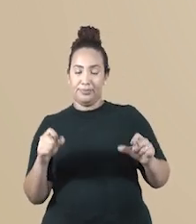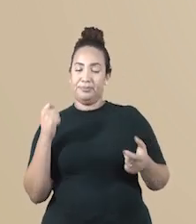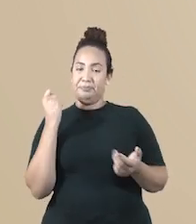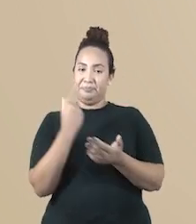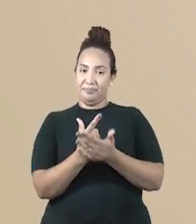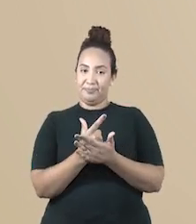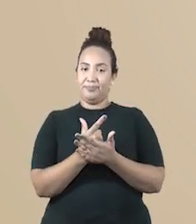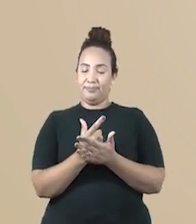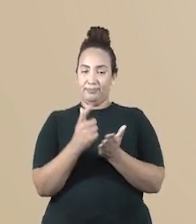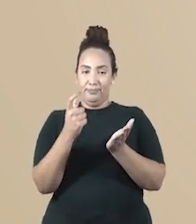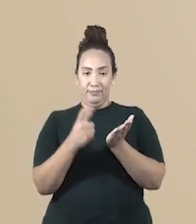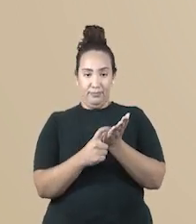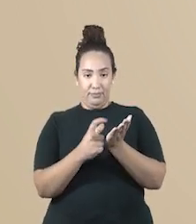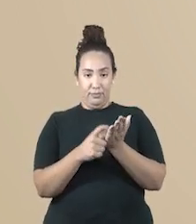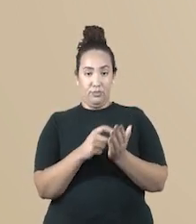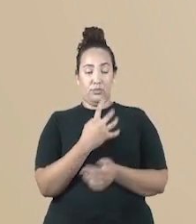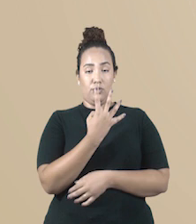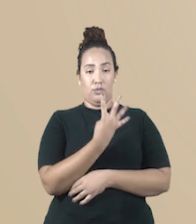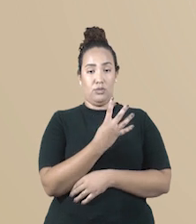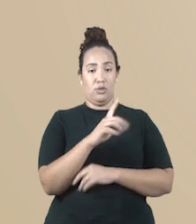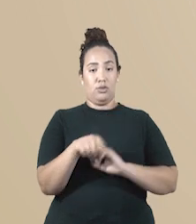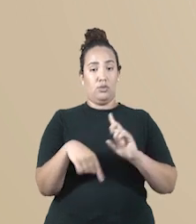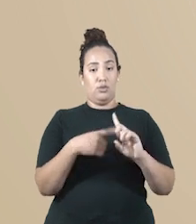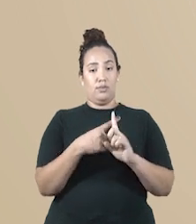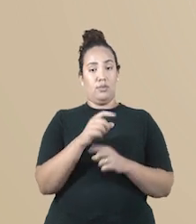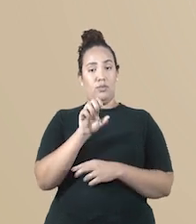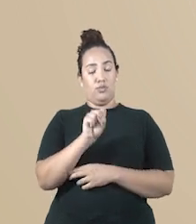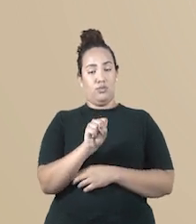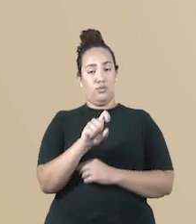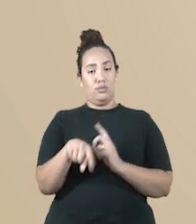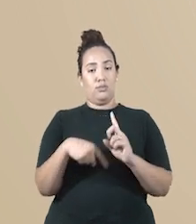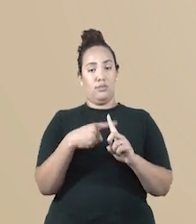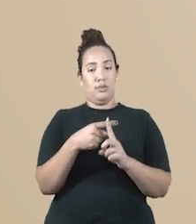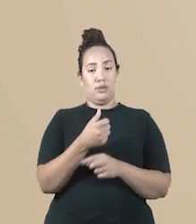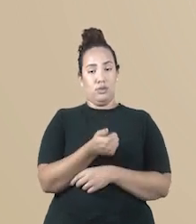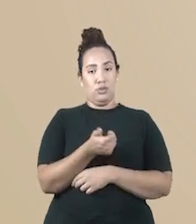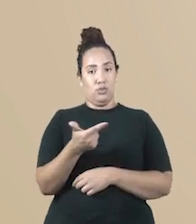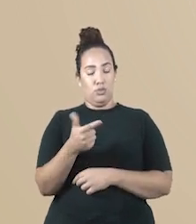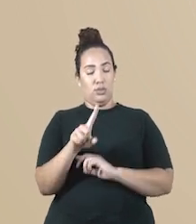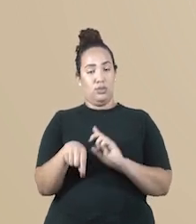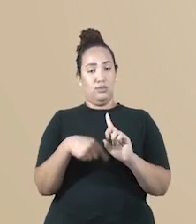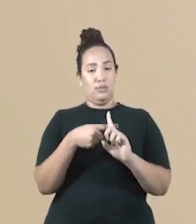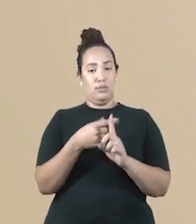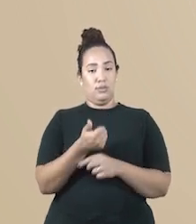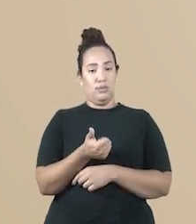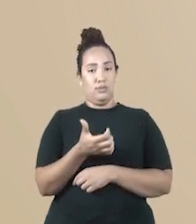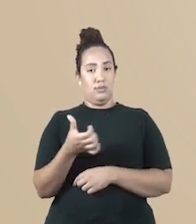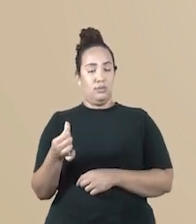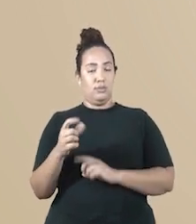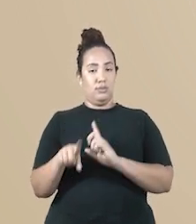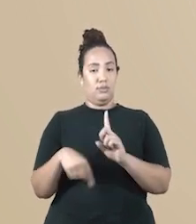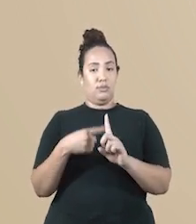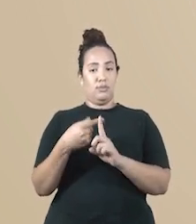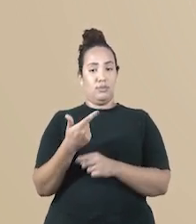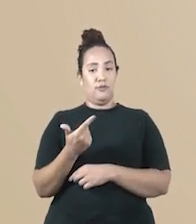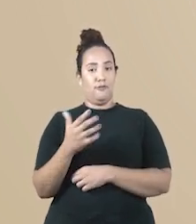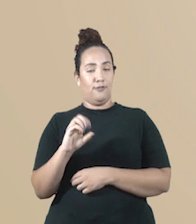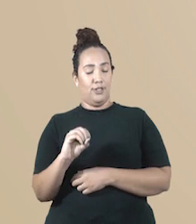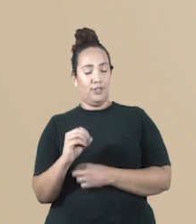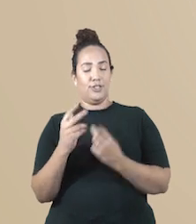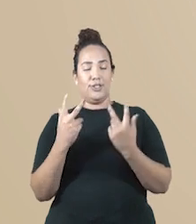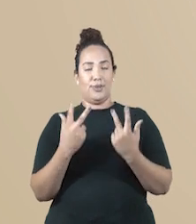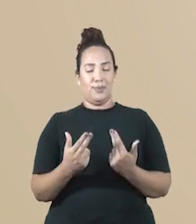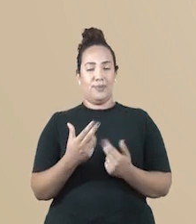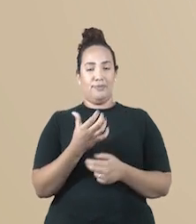que compraram esses bilhetes, que são 4, mais 8, mais 12, mais 16 e